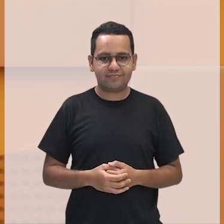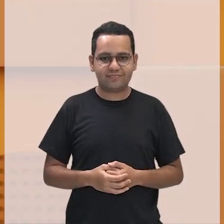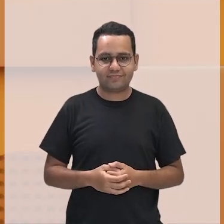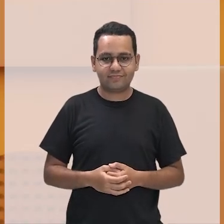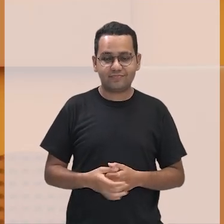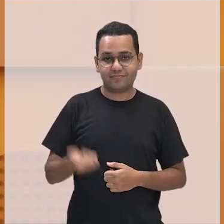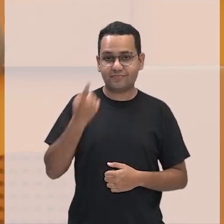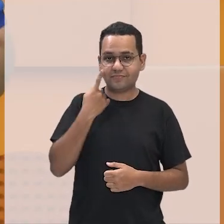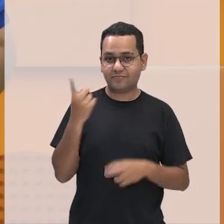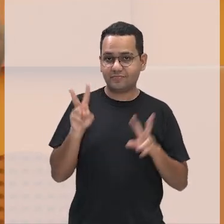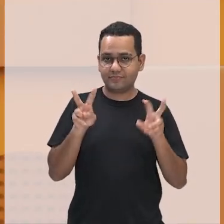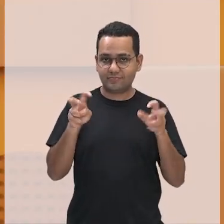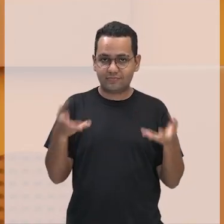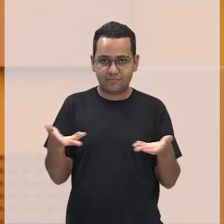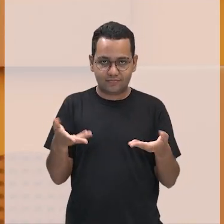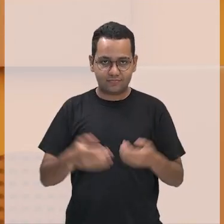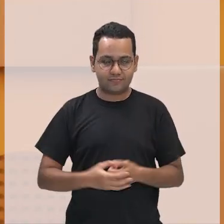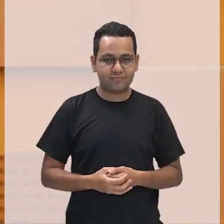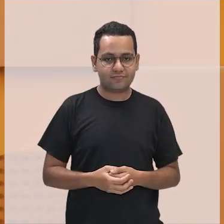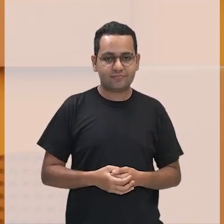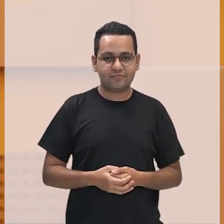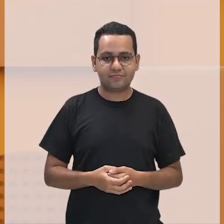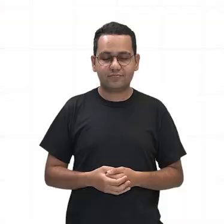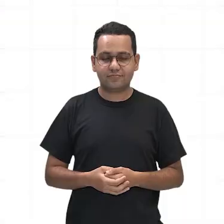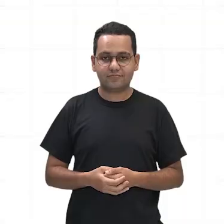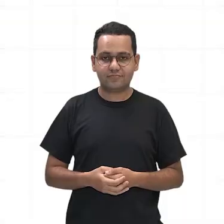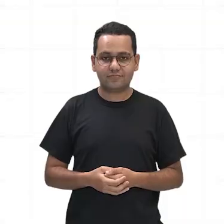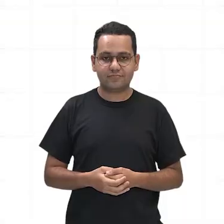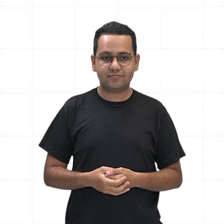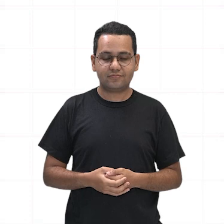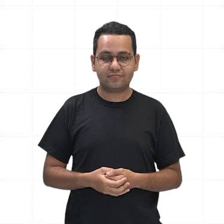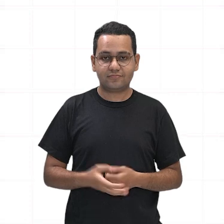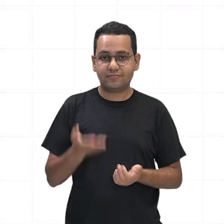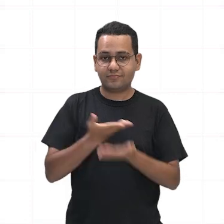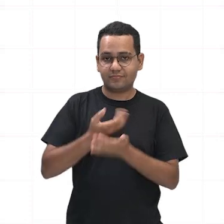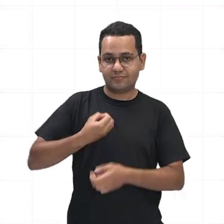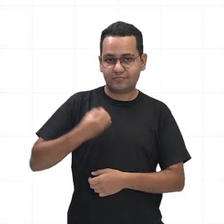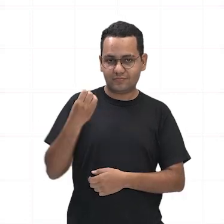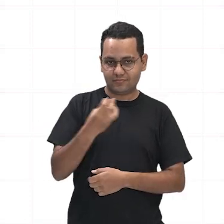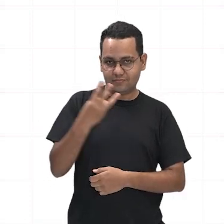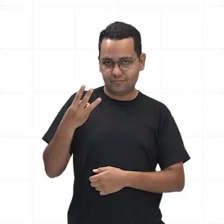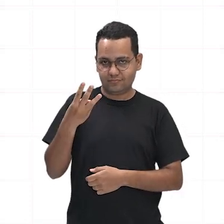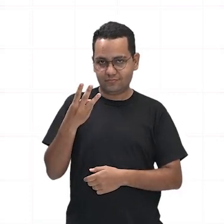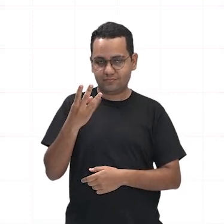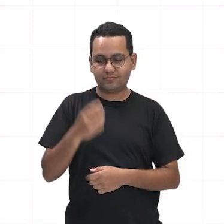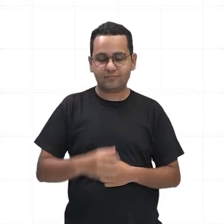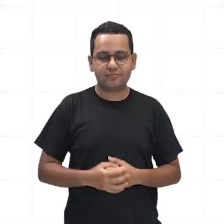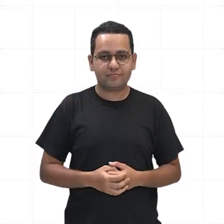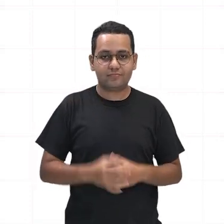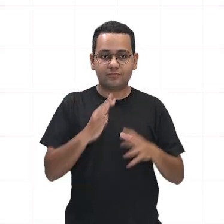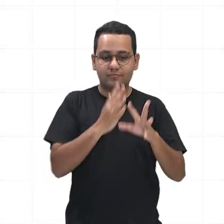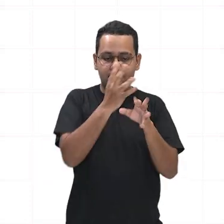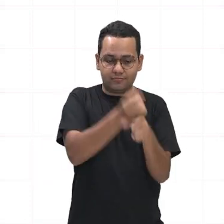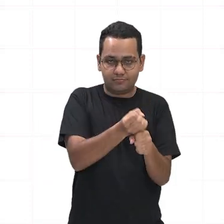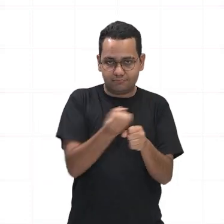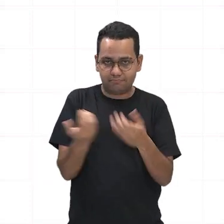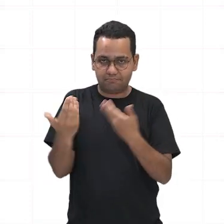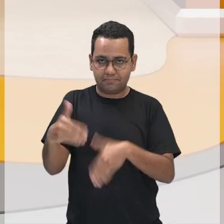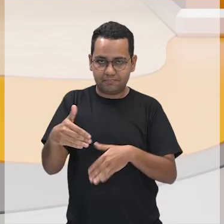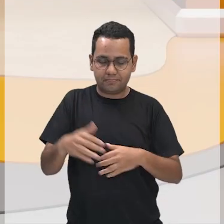o tema da nossa aula. Olha só, a aulinha, então, de número 33, revisão